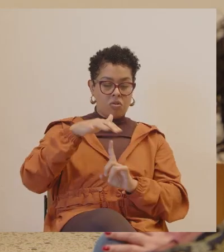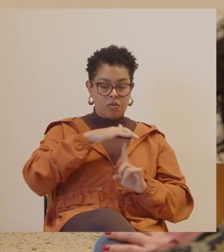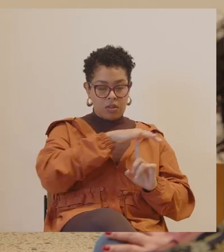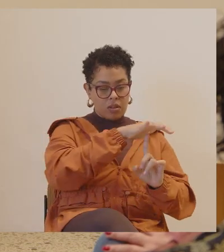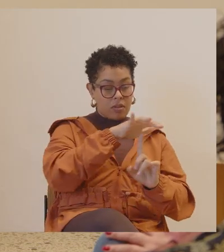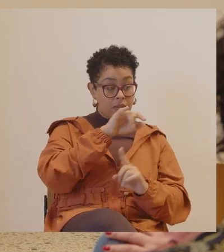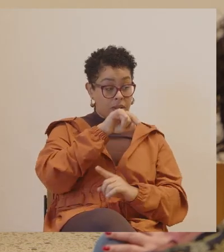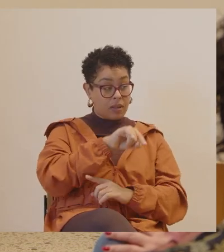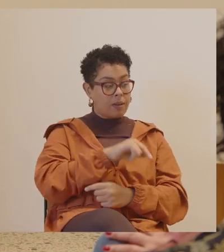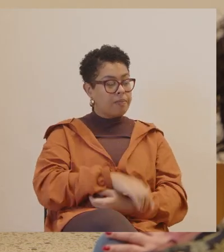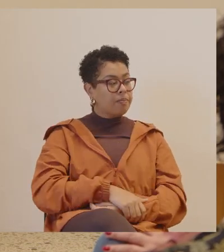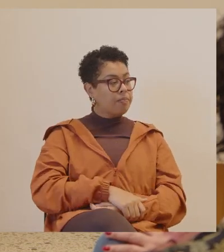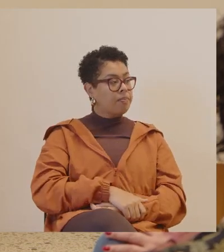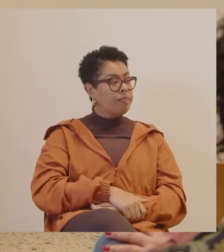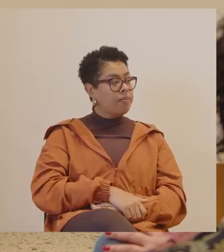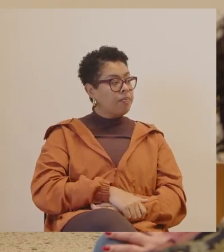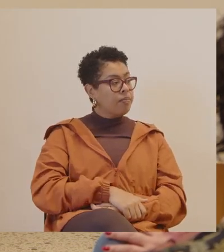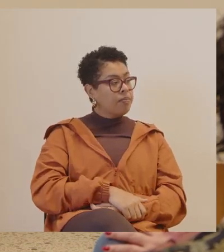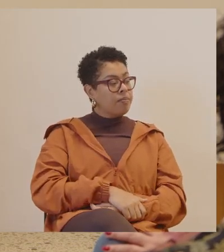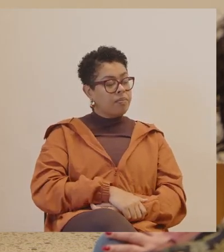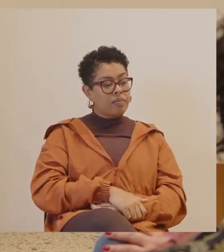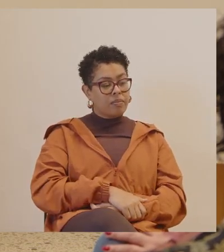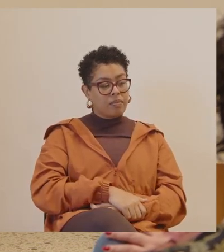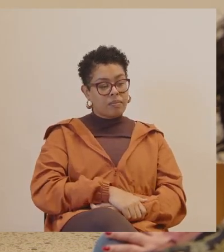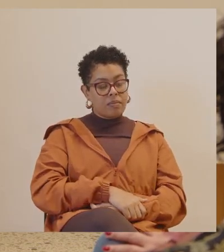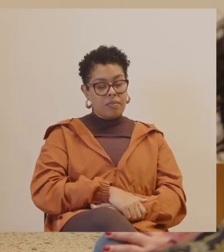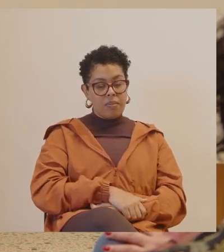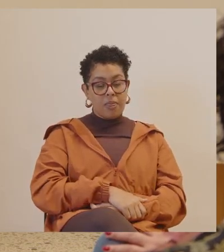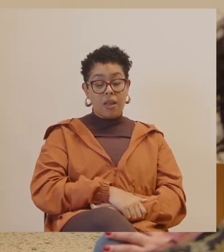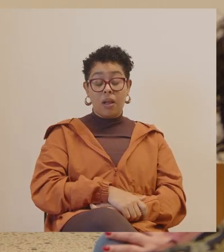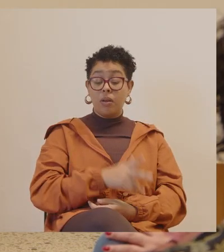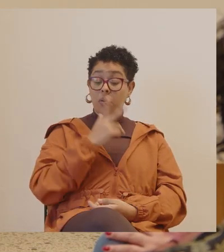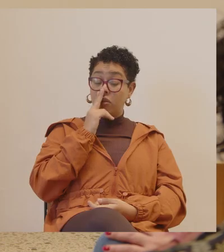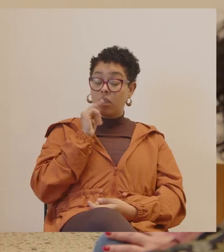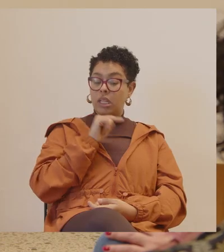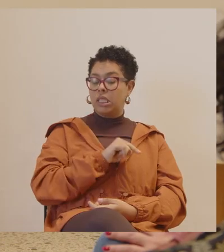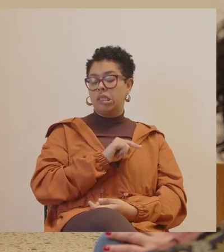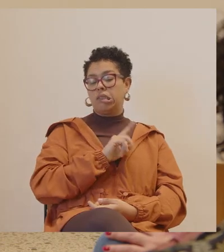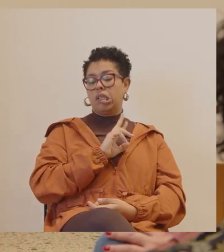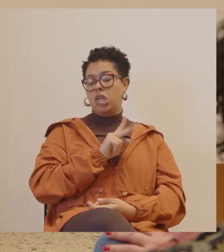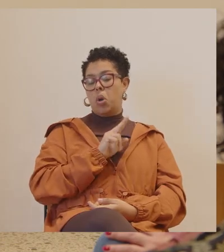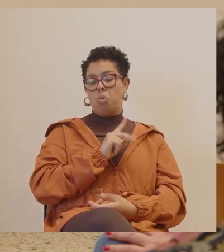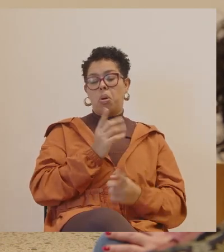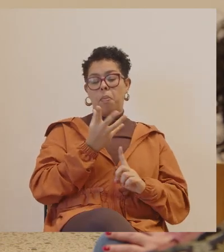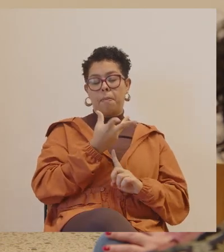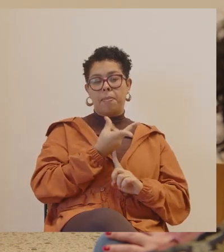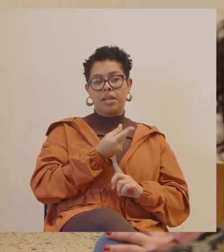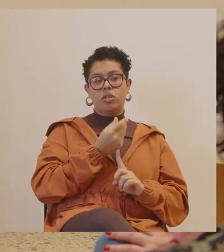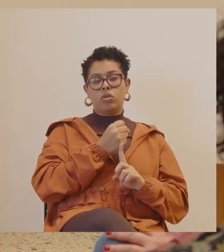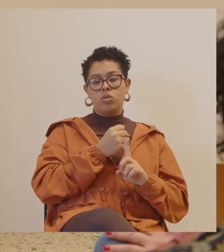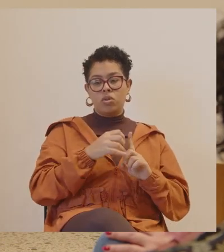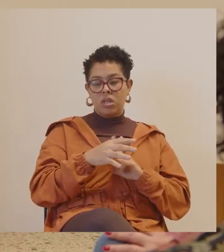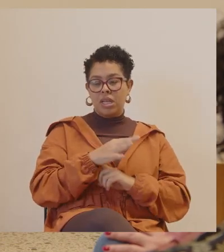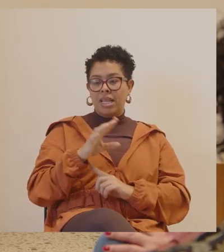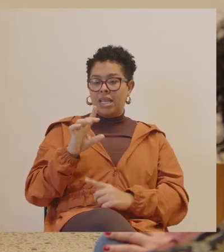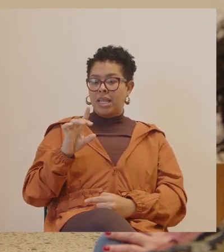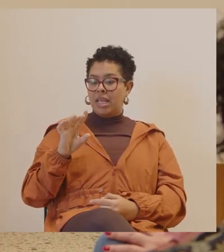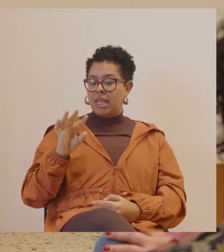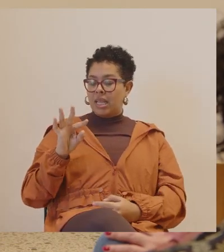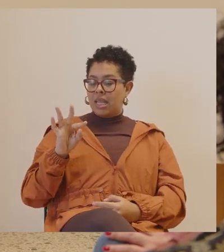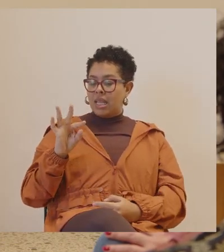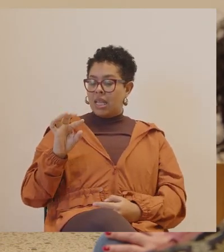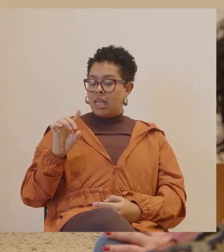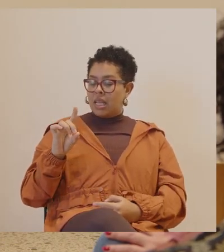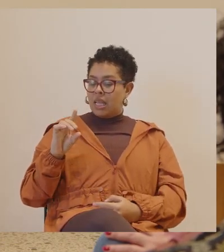né? Então, assim, eu não vejo ele tanto como um pintor social nesse sentido. Nesse sentido, Degas, por exemplo, é um artista